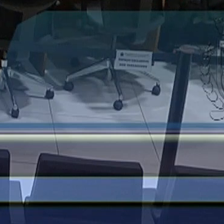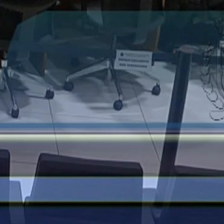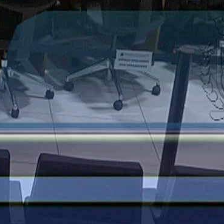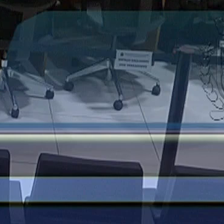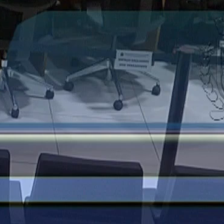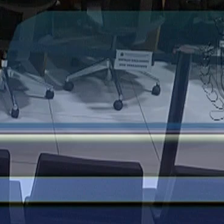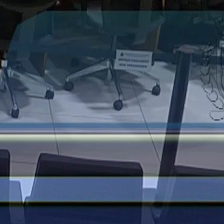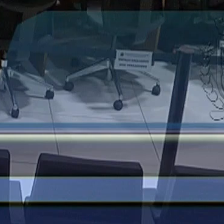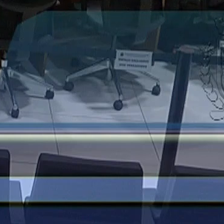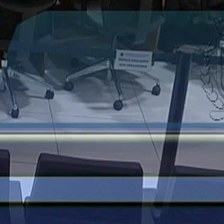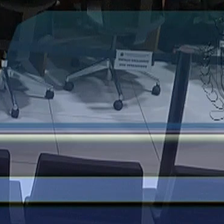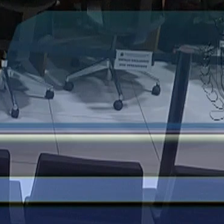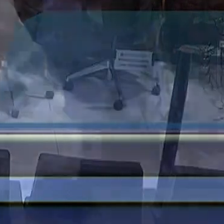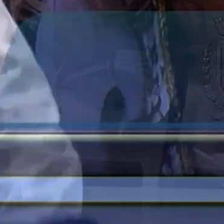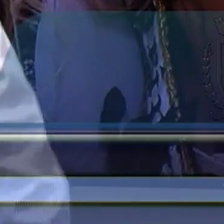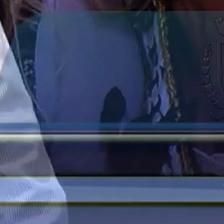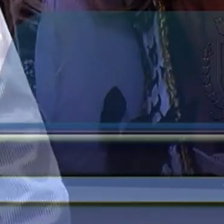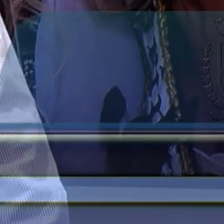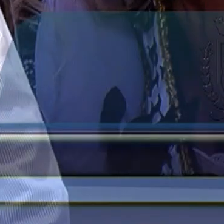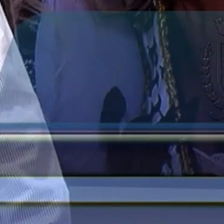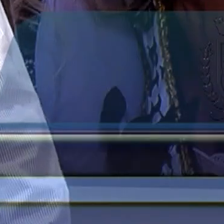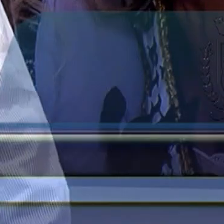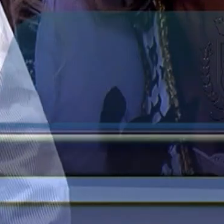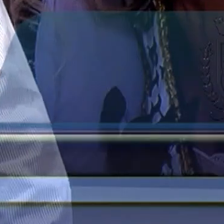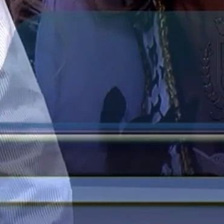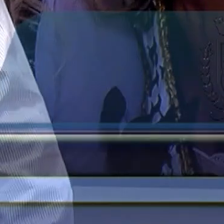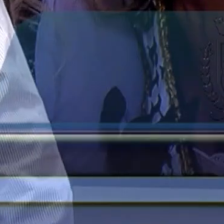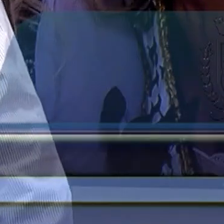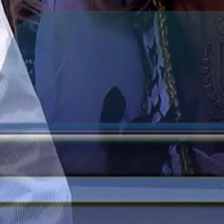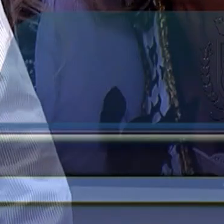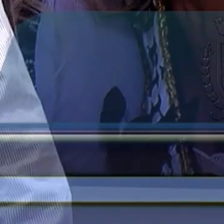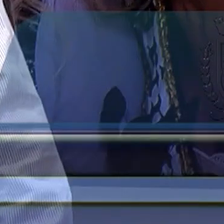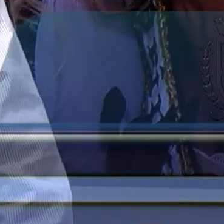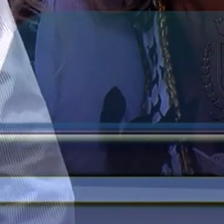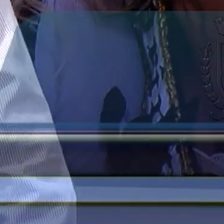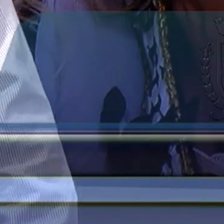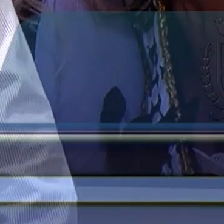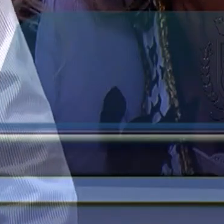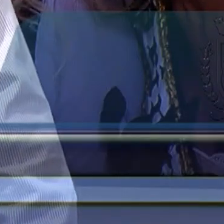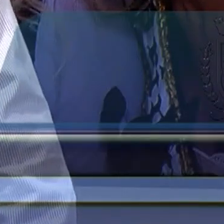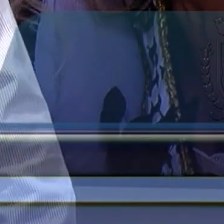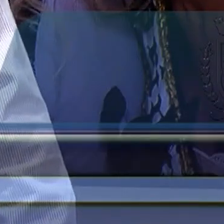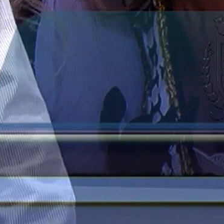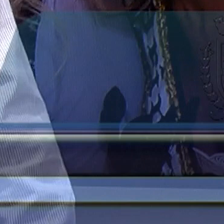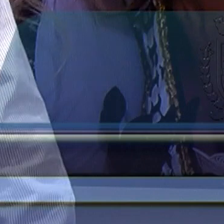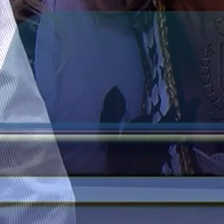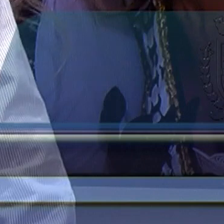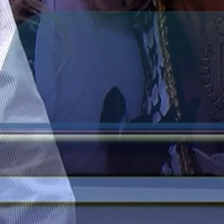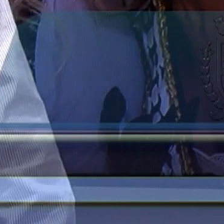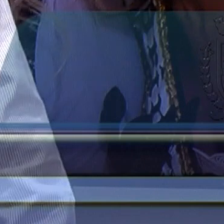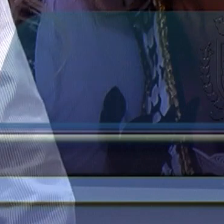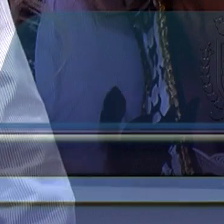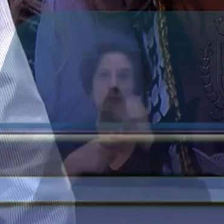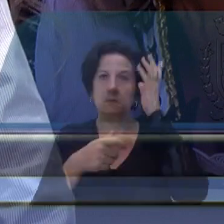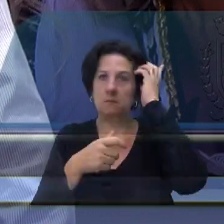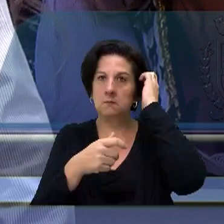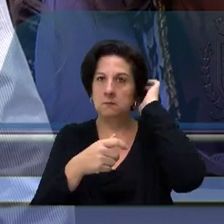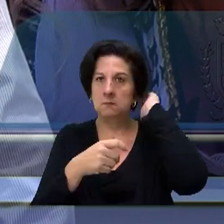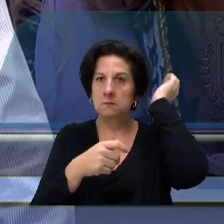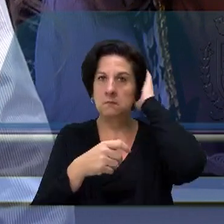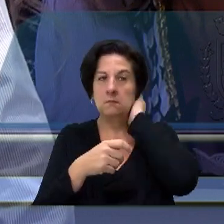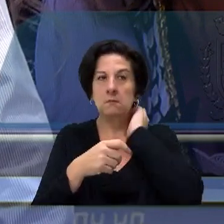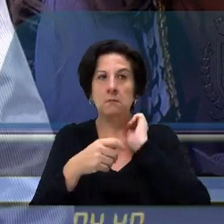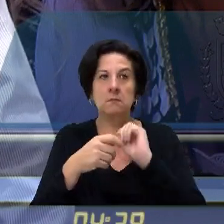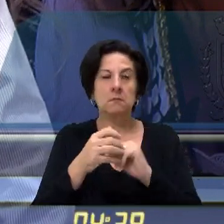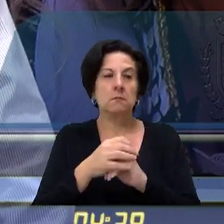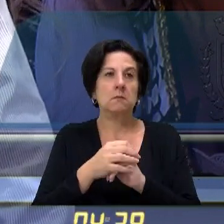Cumprimento a senhora presidente, vereadores, vereadora Solange, público presente. Cumprimento também o nosso prefeito